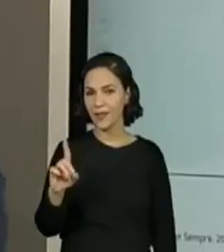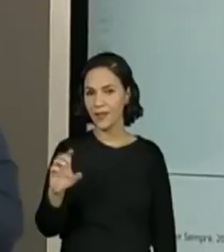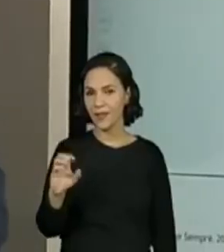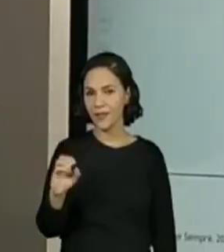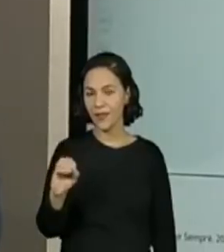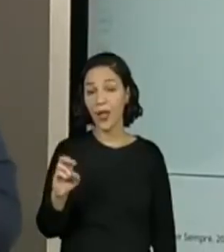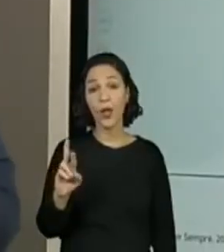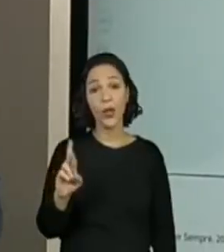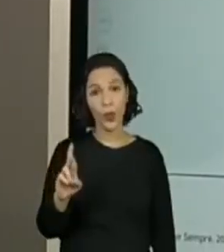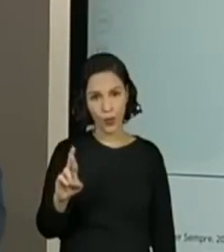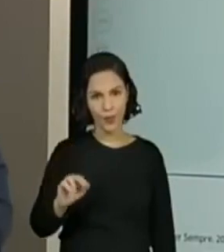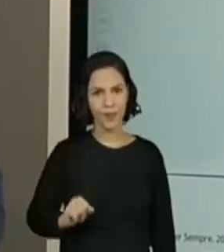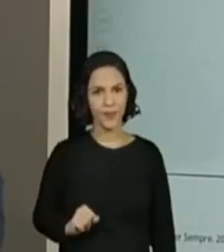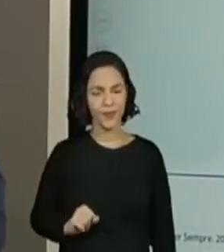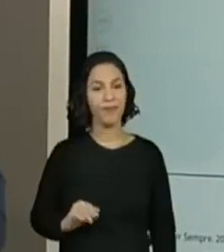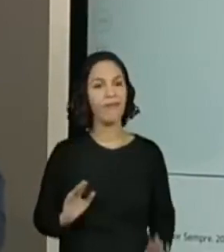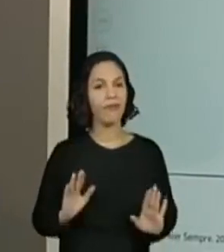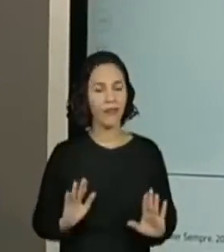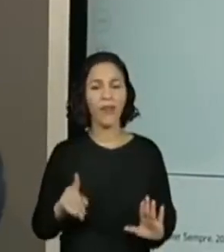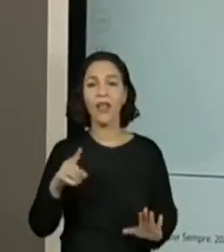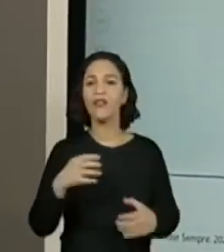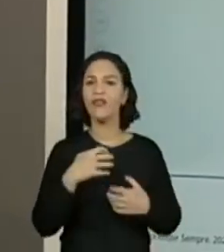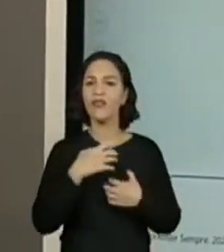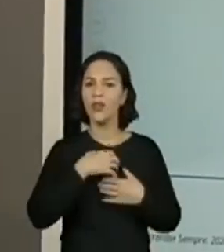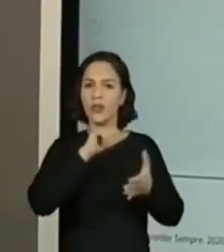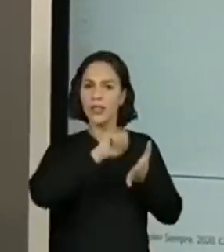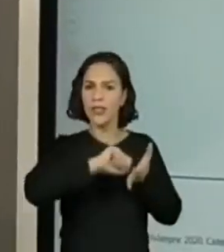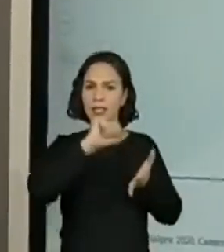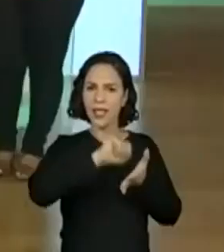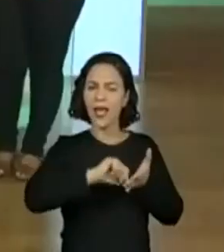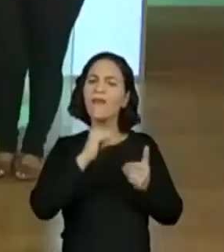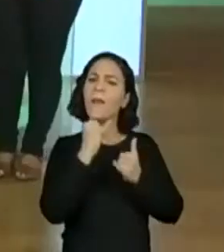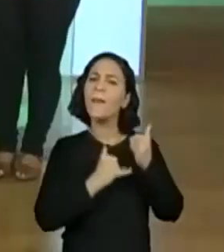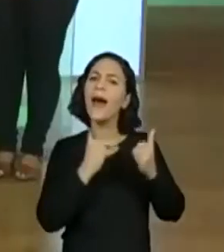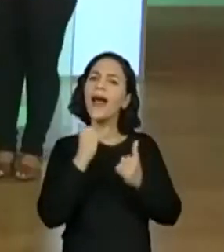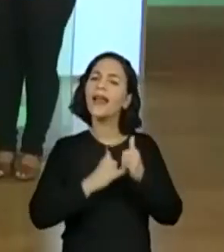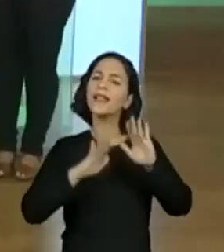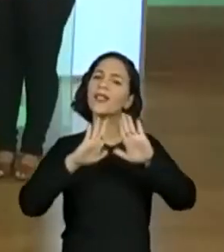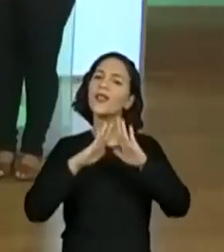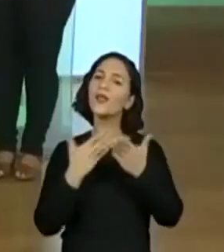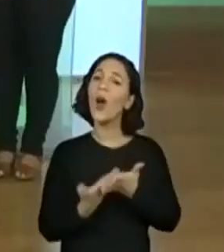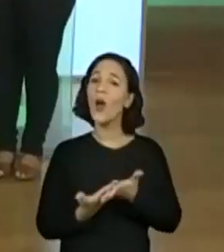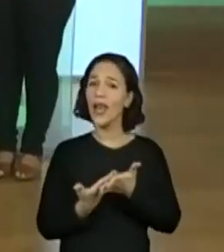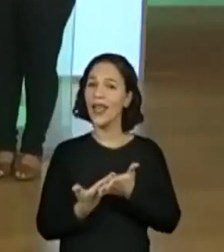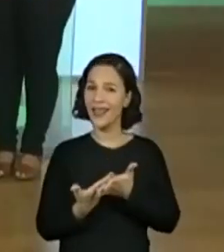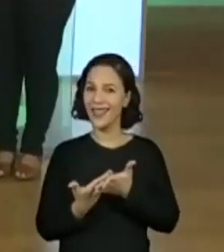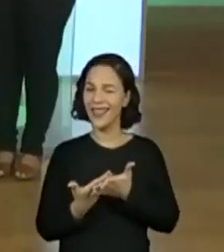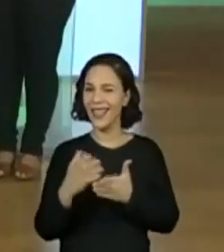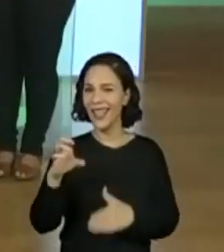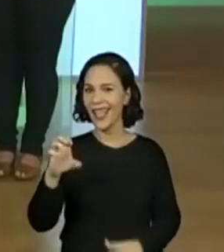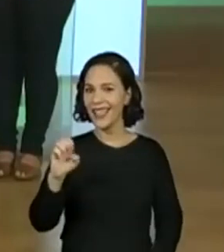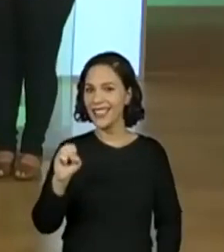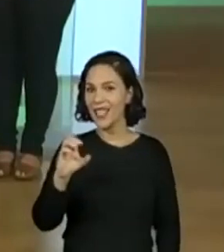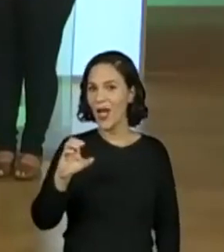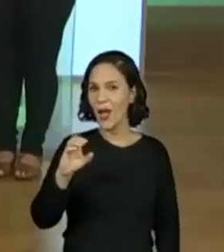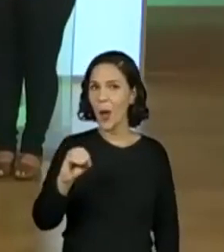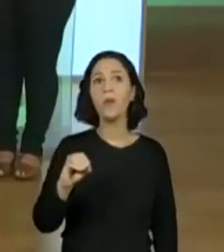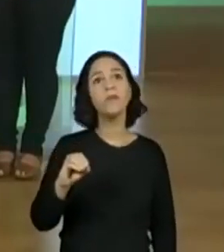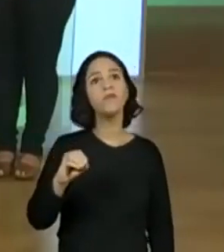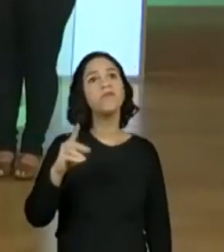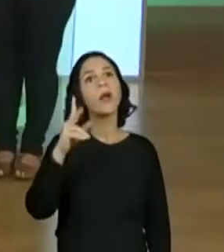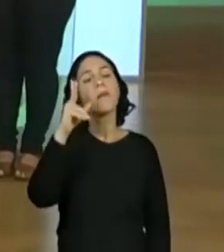E também para escrever escorregador? Eu uso. Ó, ah, e olha só. Todos eles usaram, ó. Todos eles